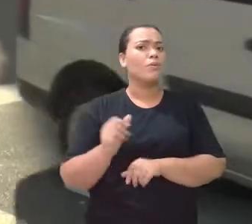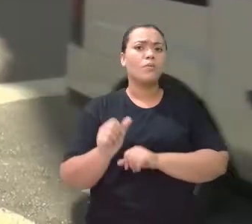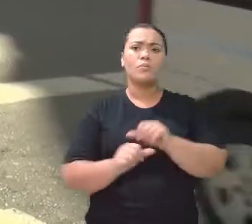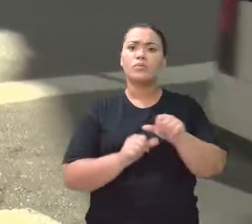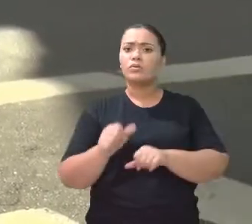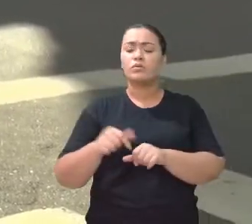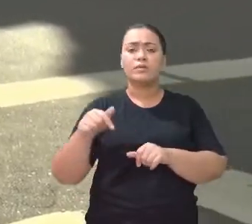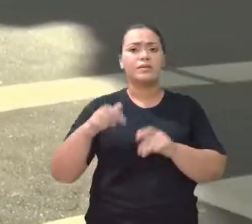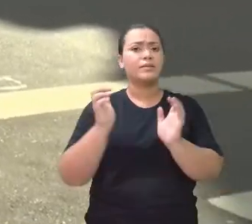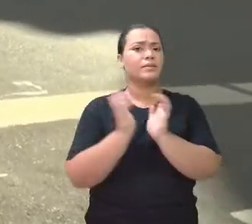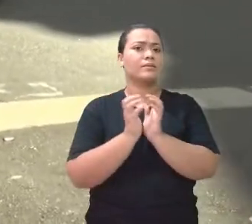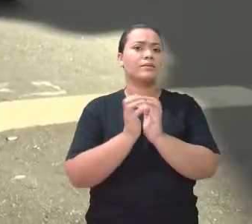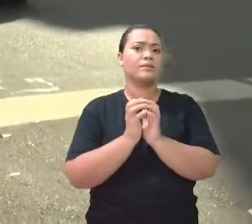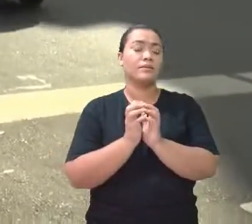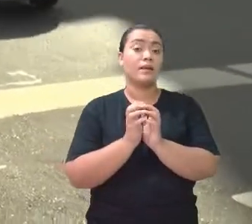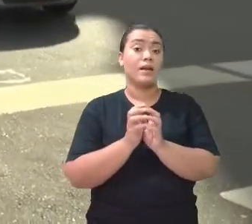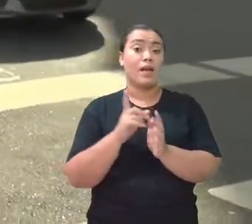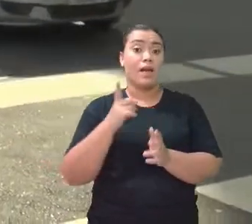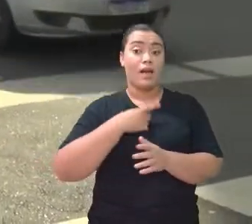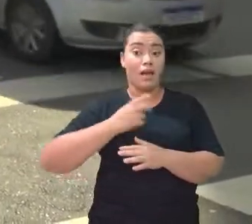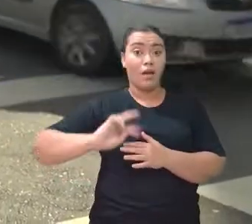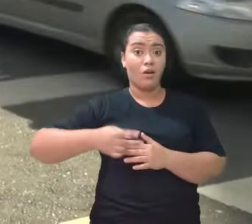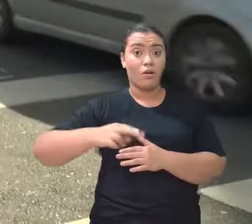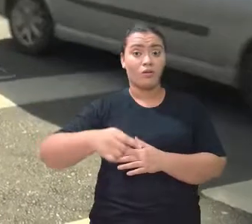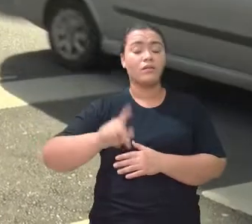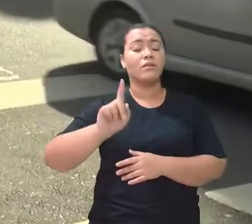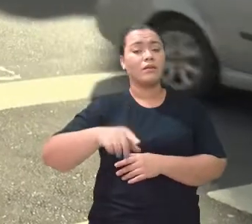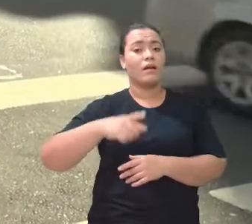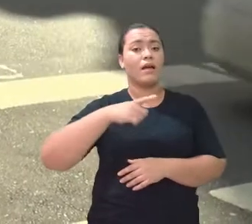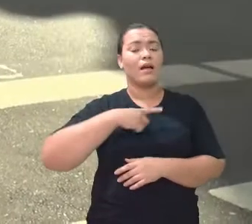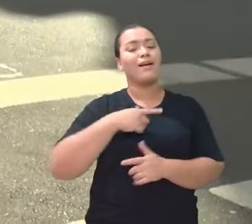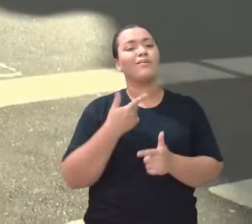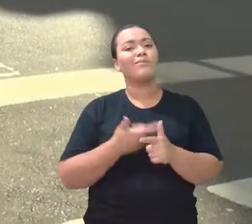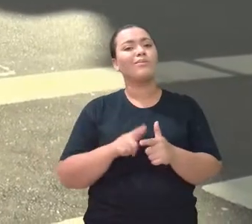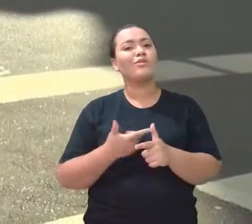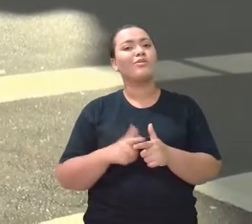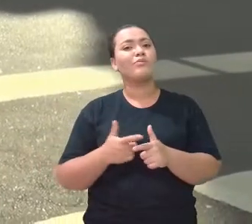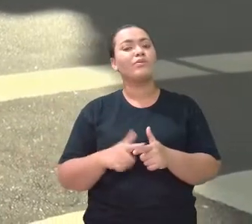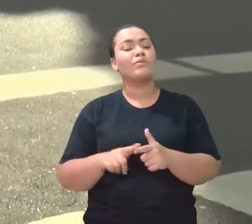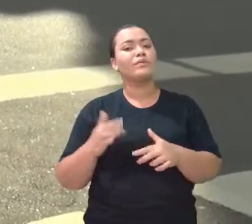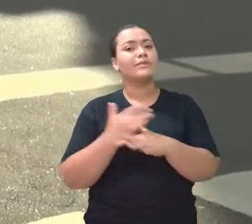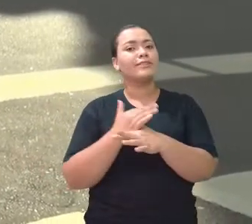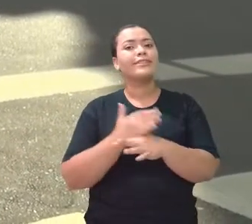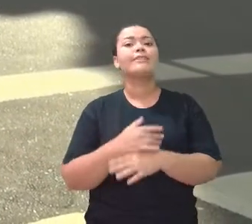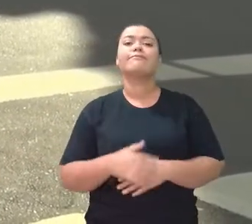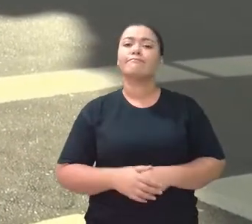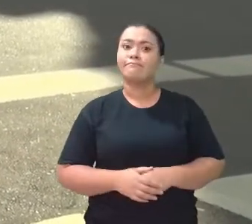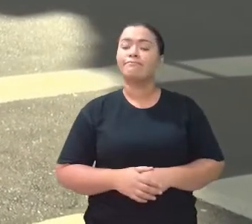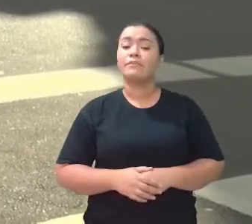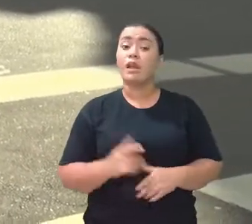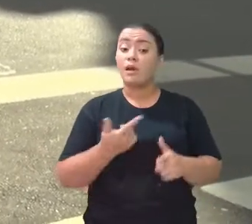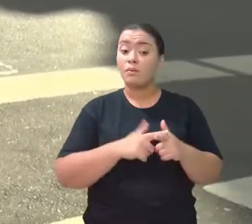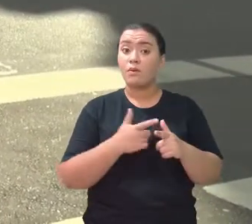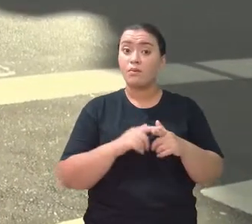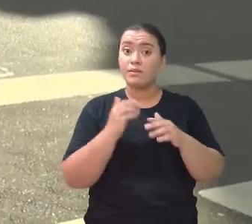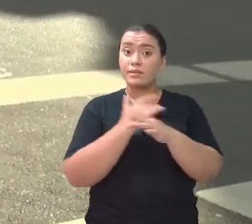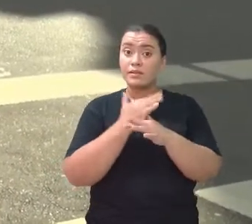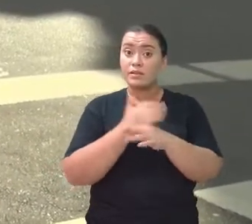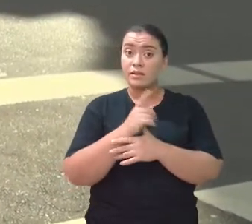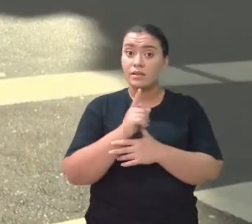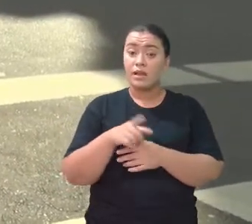para essa cidade. Então, essas consequências vão gerar os problemas urbanos. Esses problemas urbanos eles vão